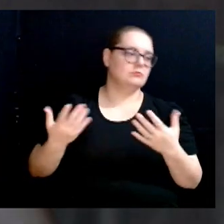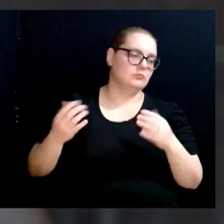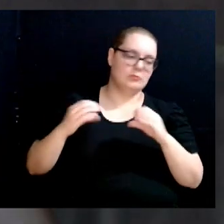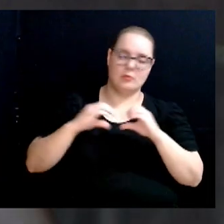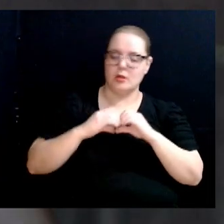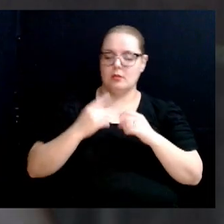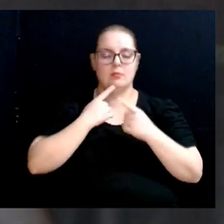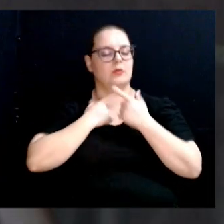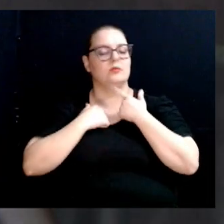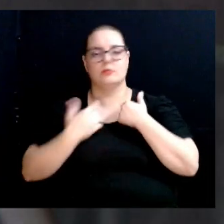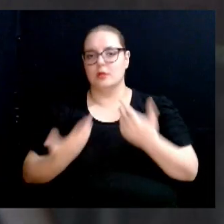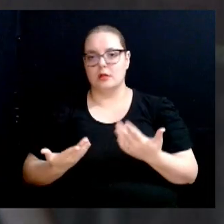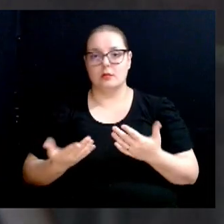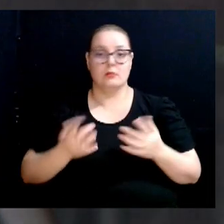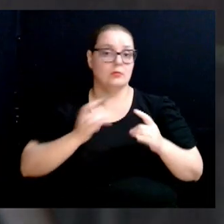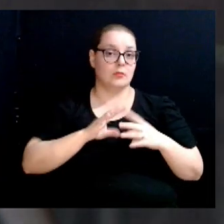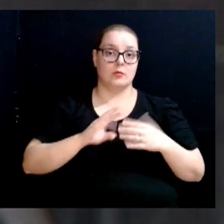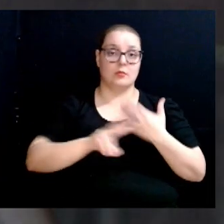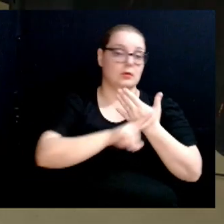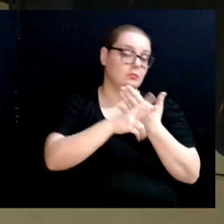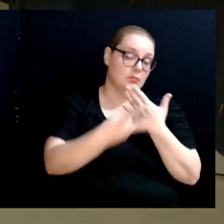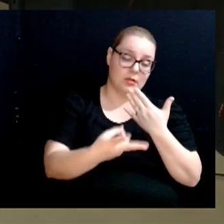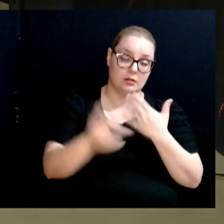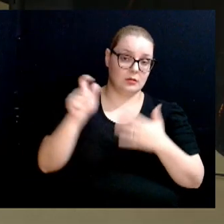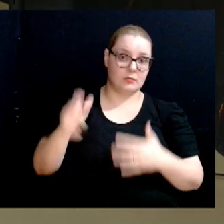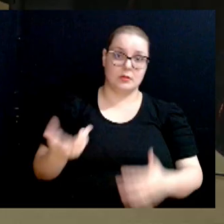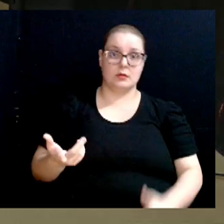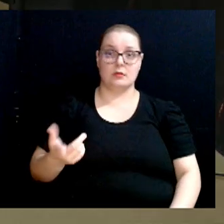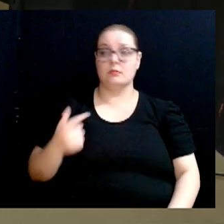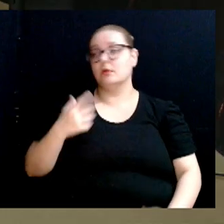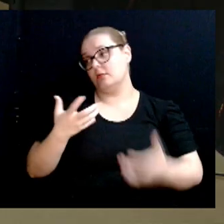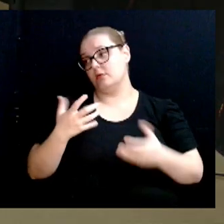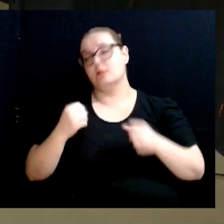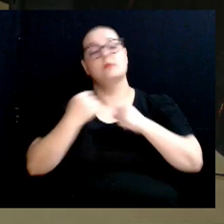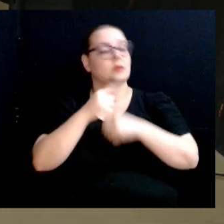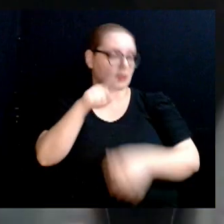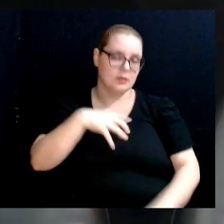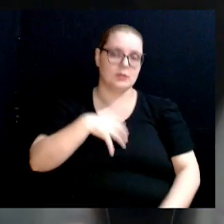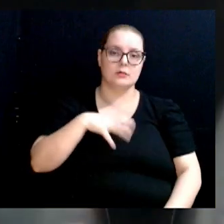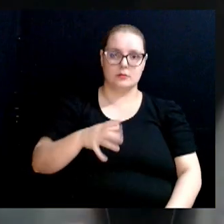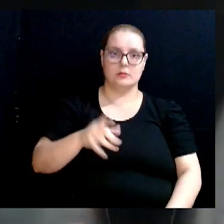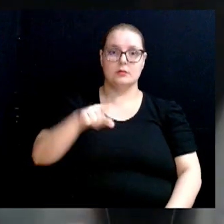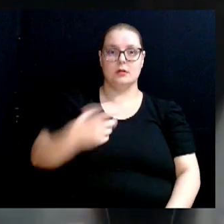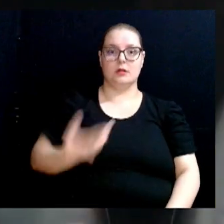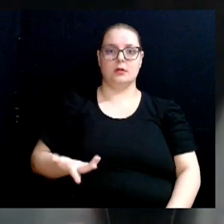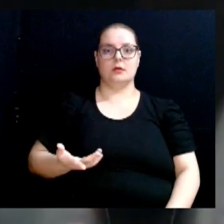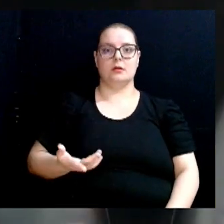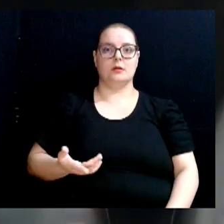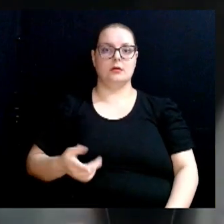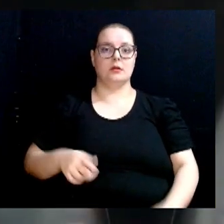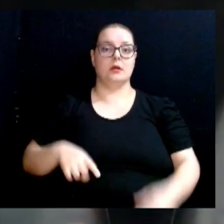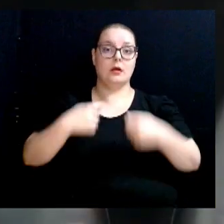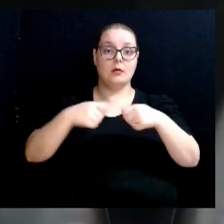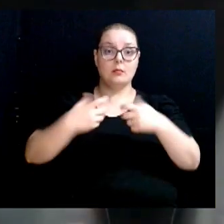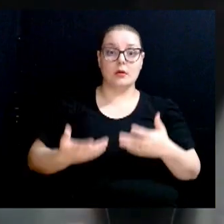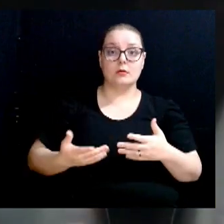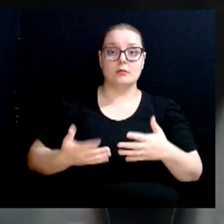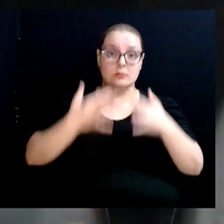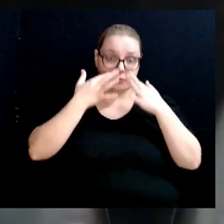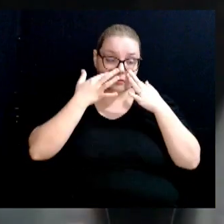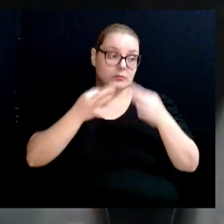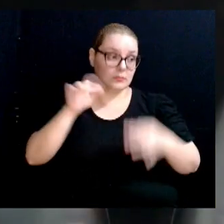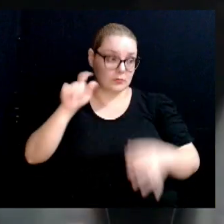medo da reação que a pessoa vai ter. Quero me proteger. Quero me proteger. E aí entra a necessidade também de eu prestar atenção no outro, né?